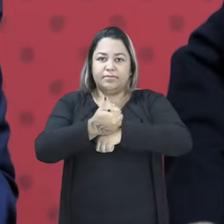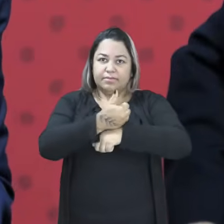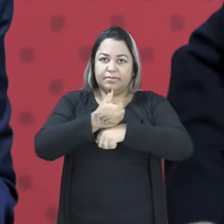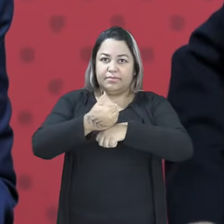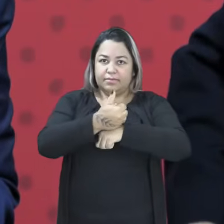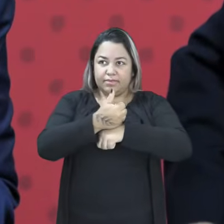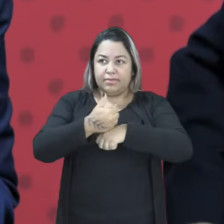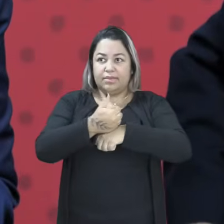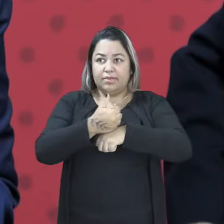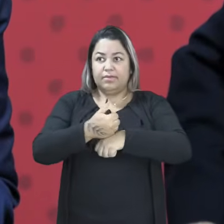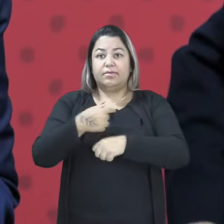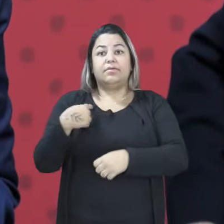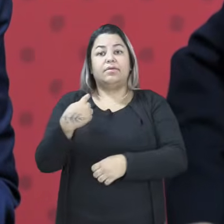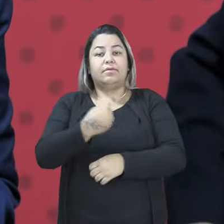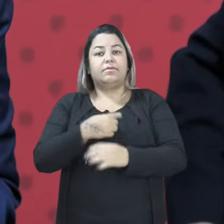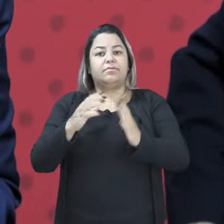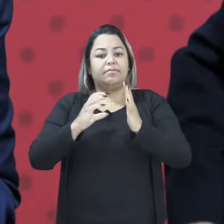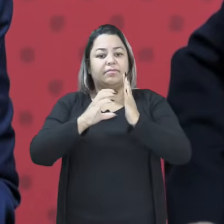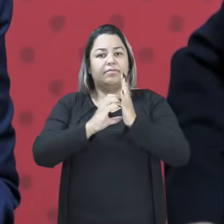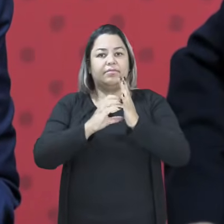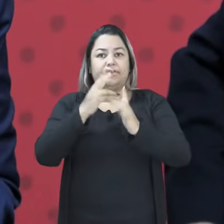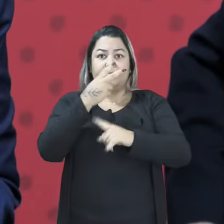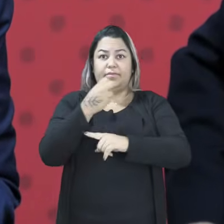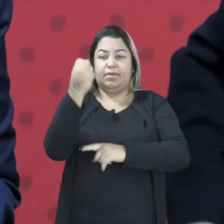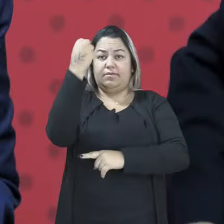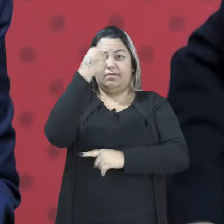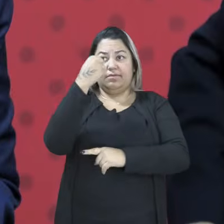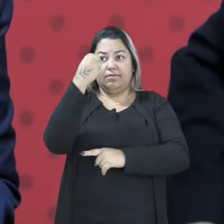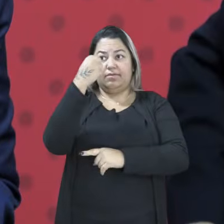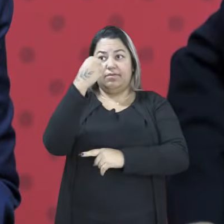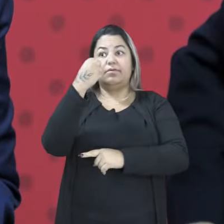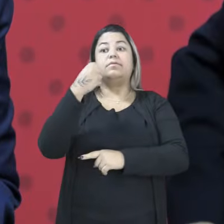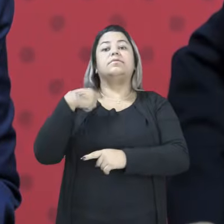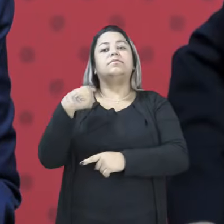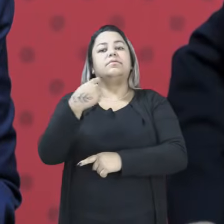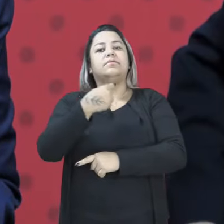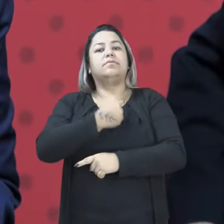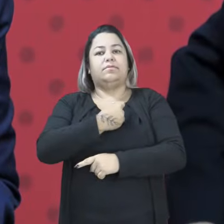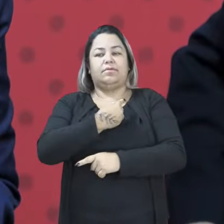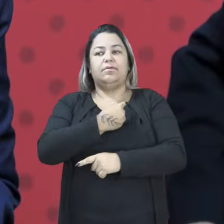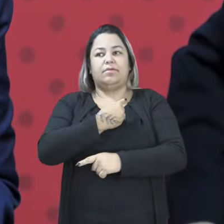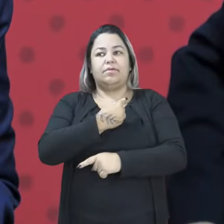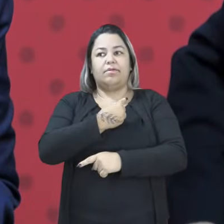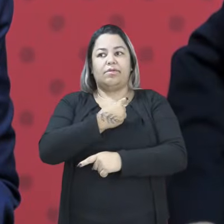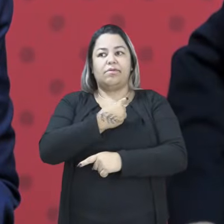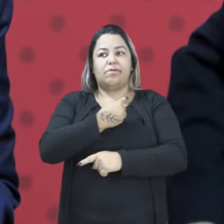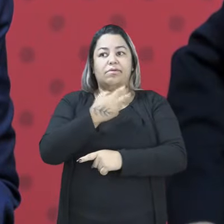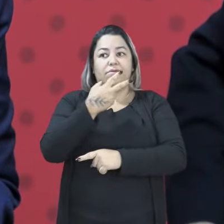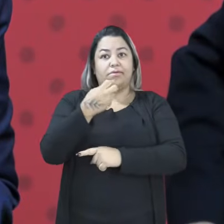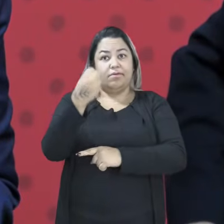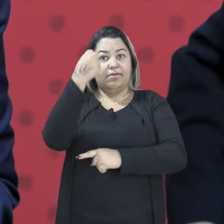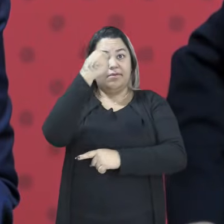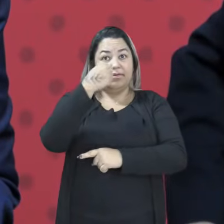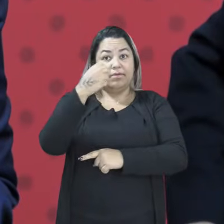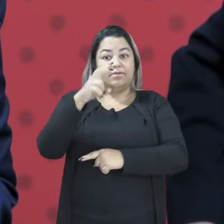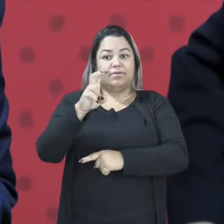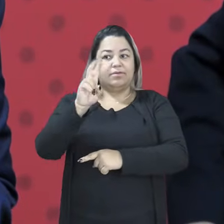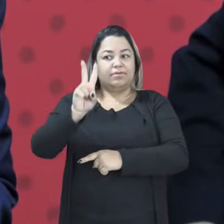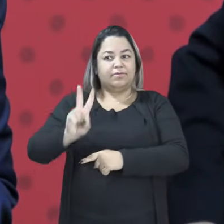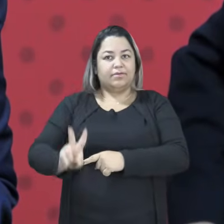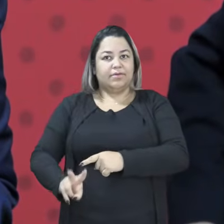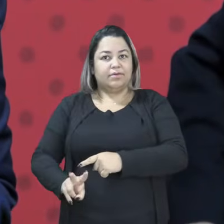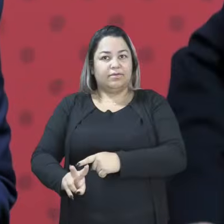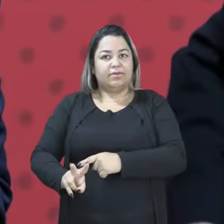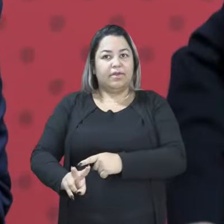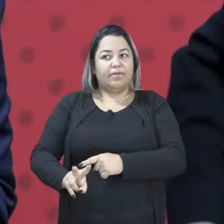um partido vitorioso. Nós ganhamos 5 vezes para a presidência da República. Então, só um partido